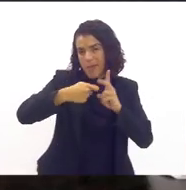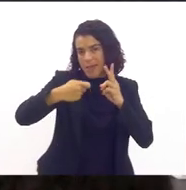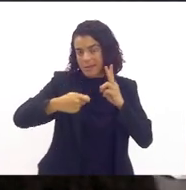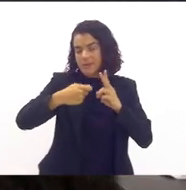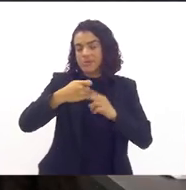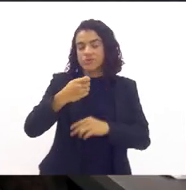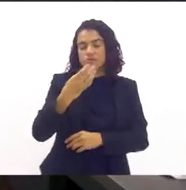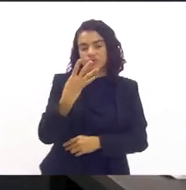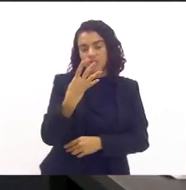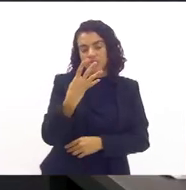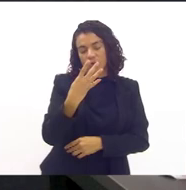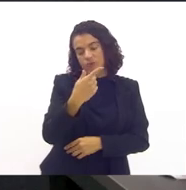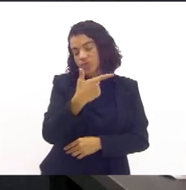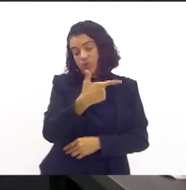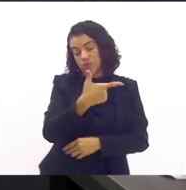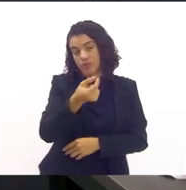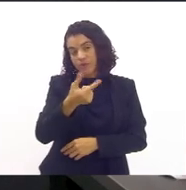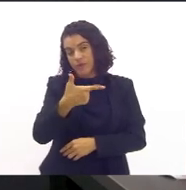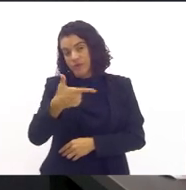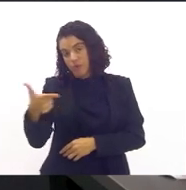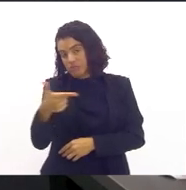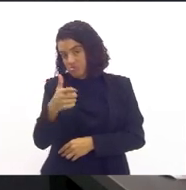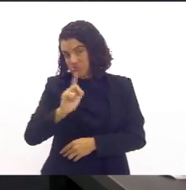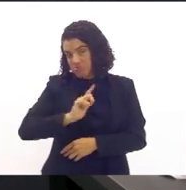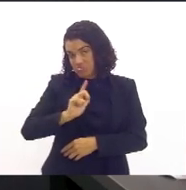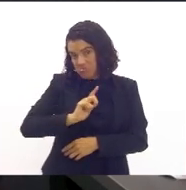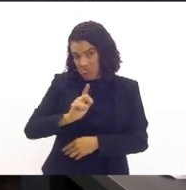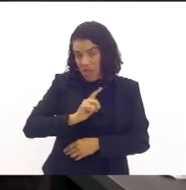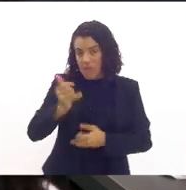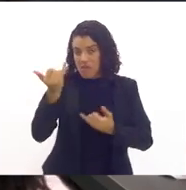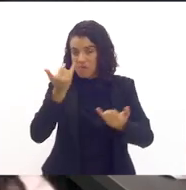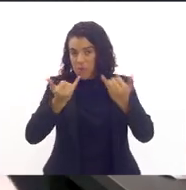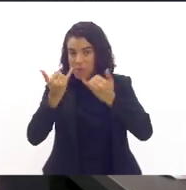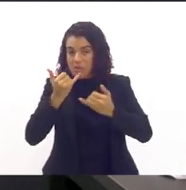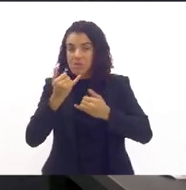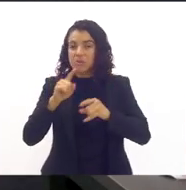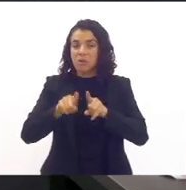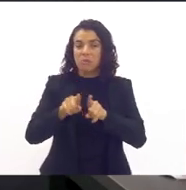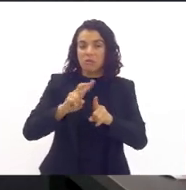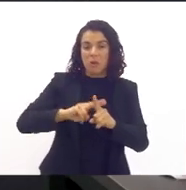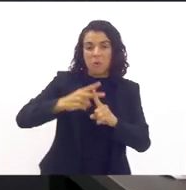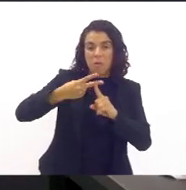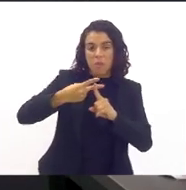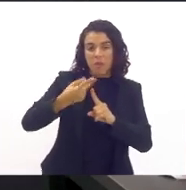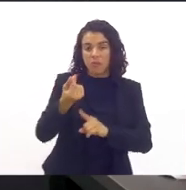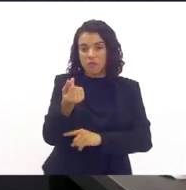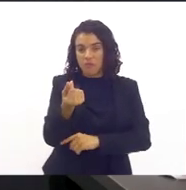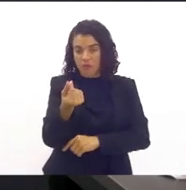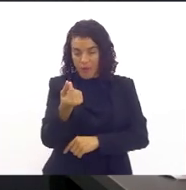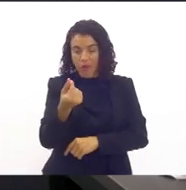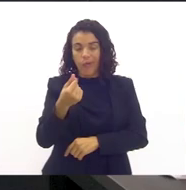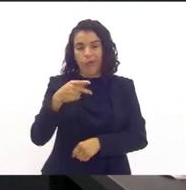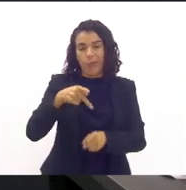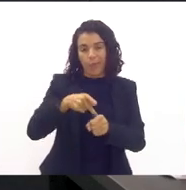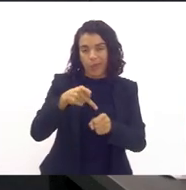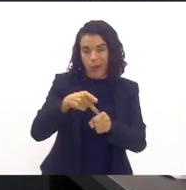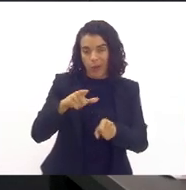Como é que você já tem algo balanceando todos esses índices, aumento de petróleo agora, que, enfim, Rússia parou de